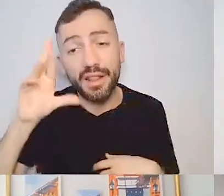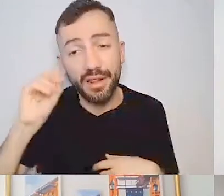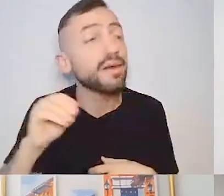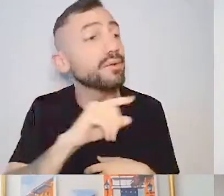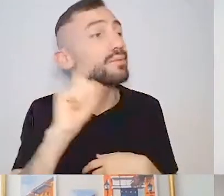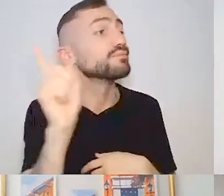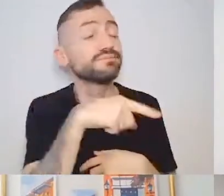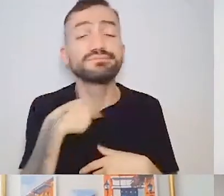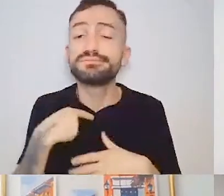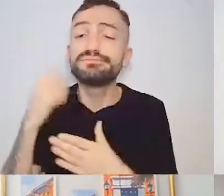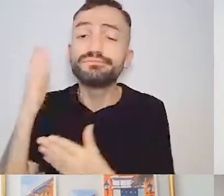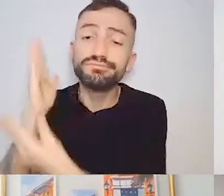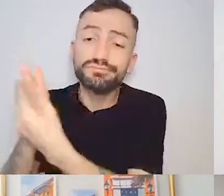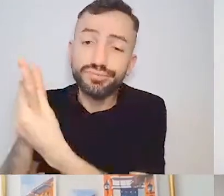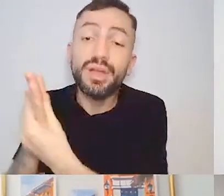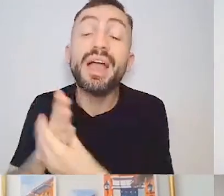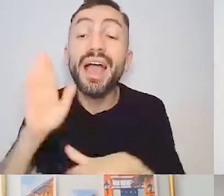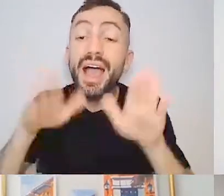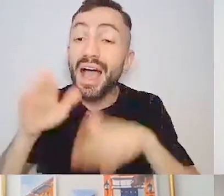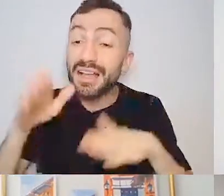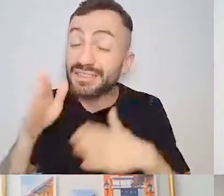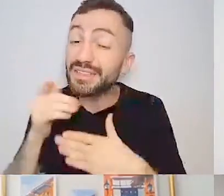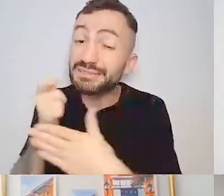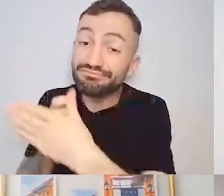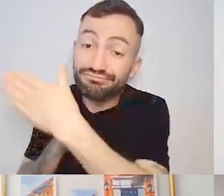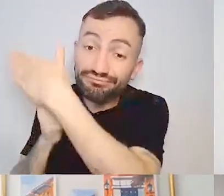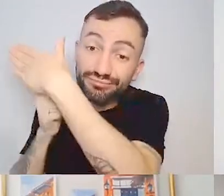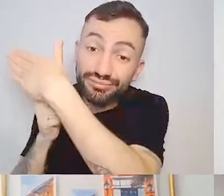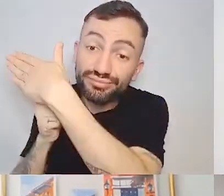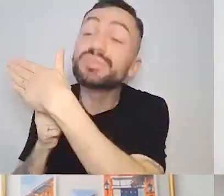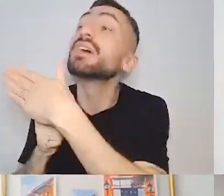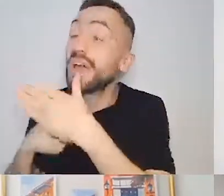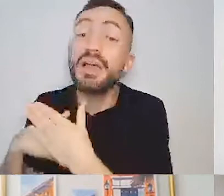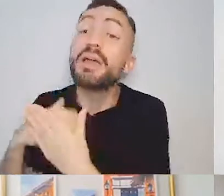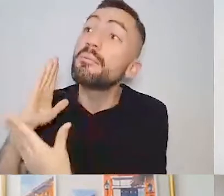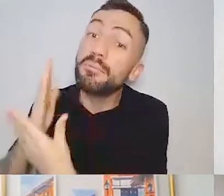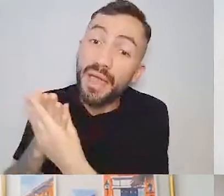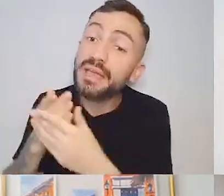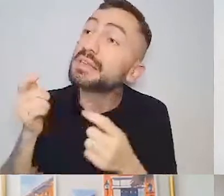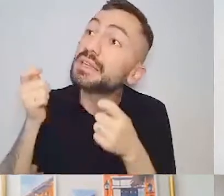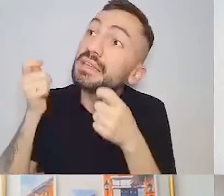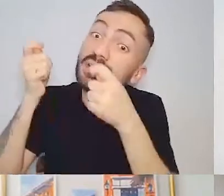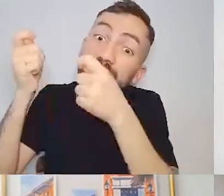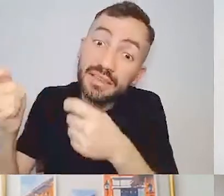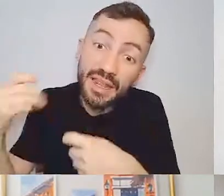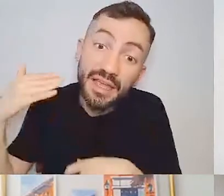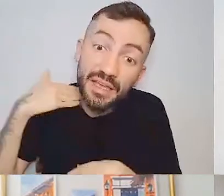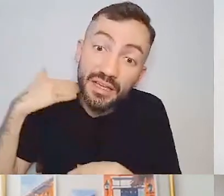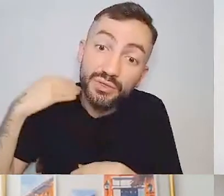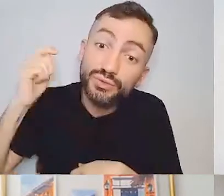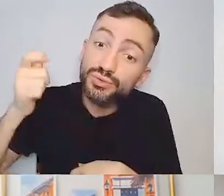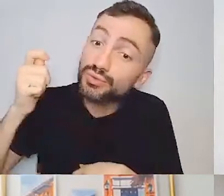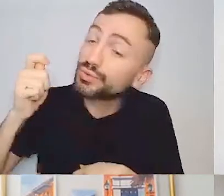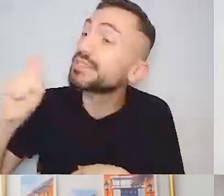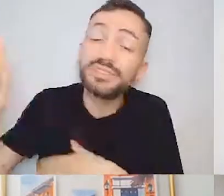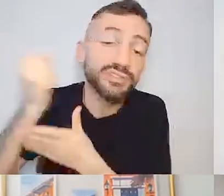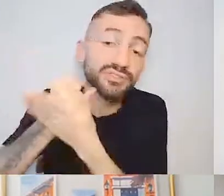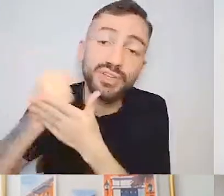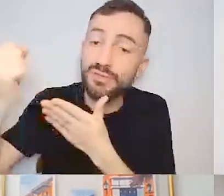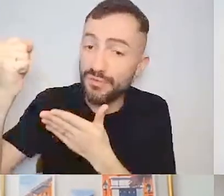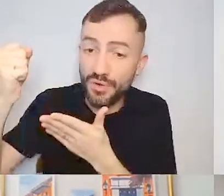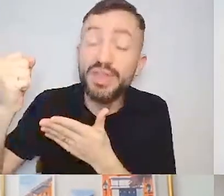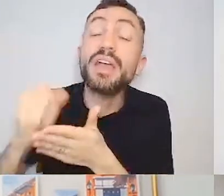extrajudicial. Porque muitas vezes, quando chega no judiciário, tem muito pouco a fazer, né? Então, a gente precisa sempre pensar no antes da